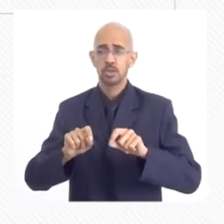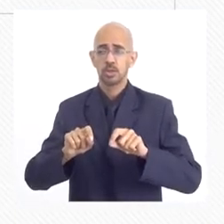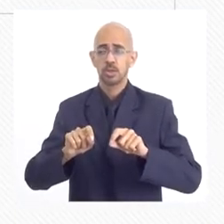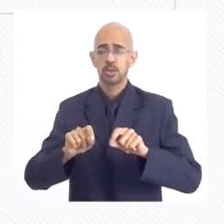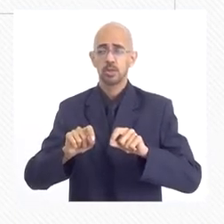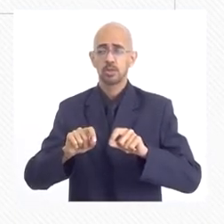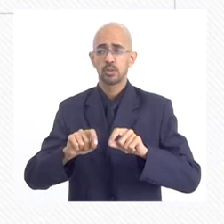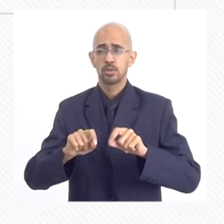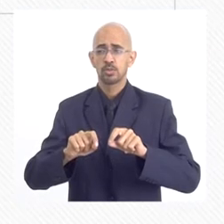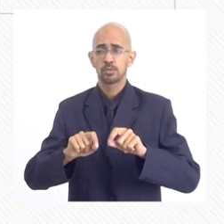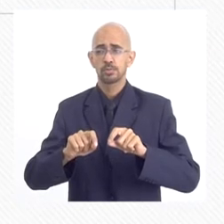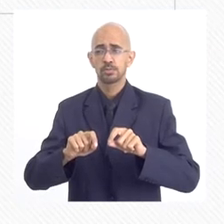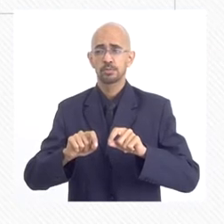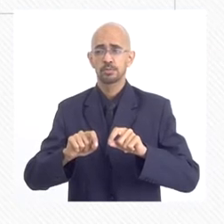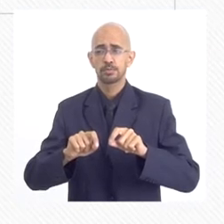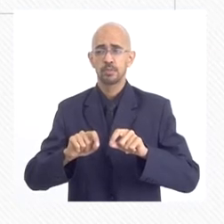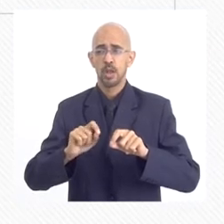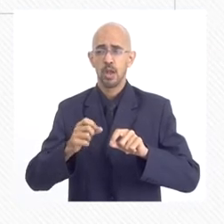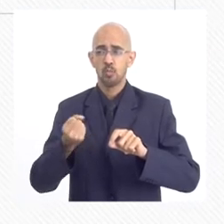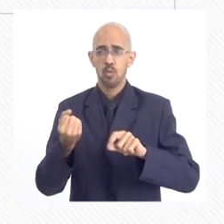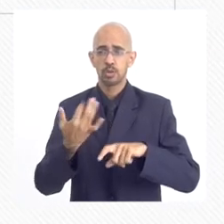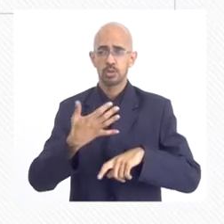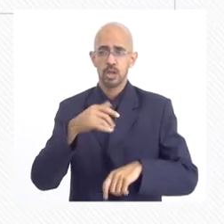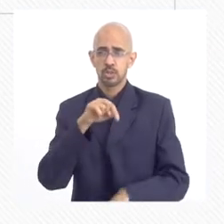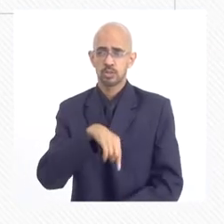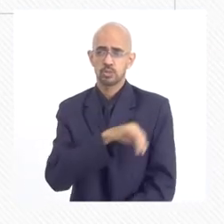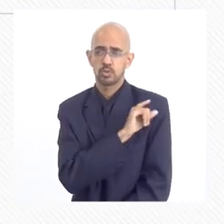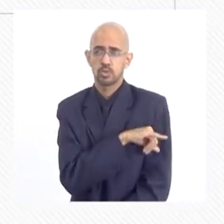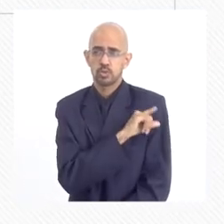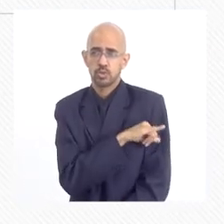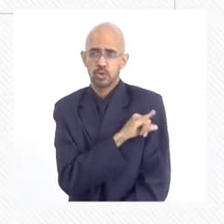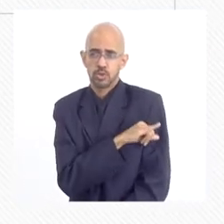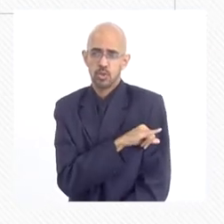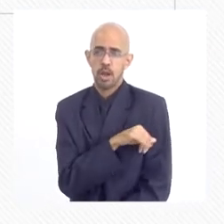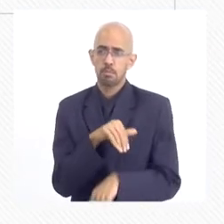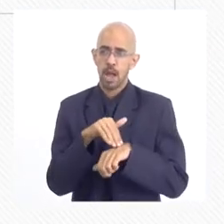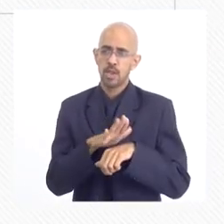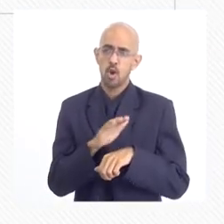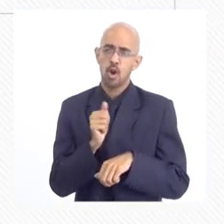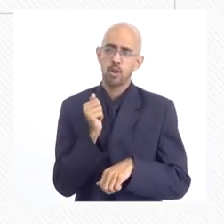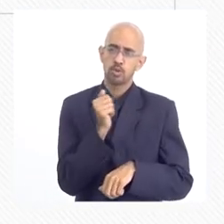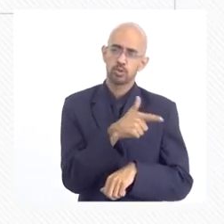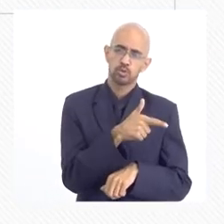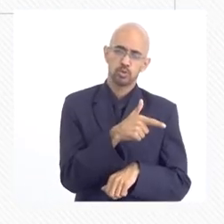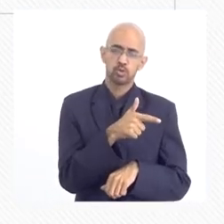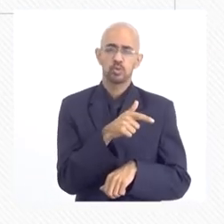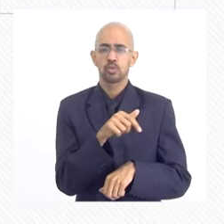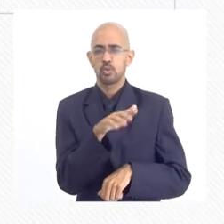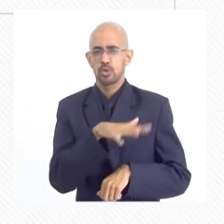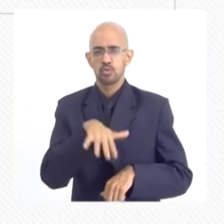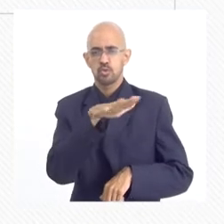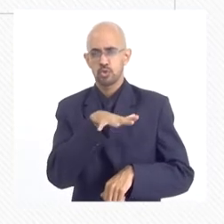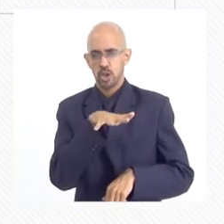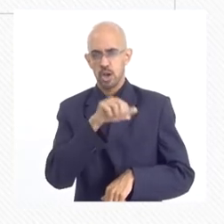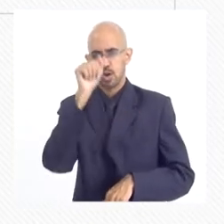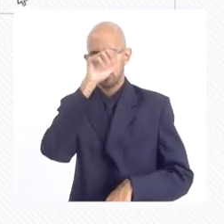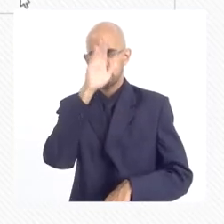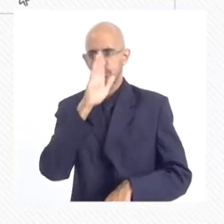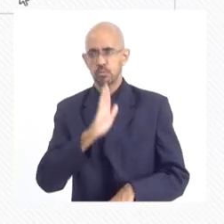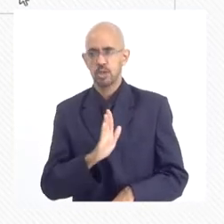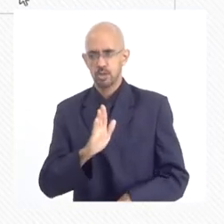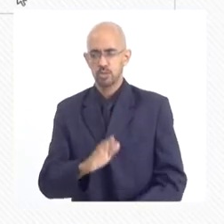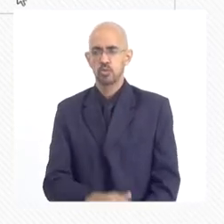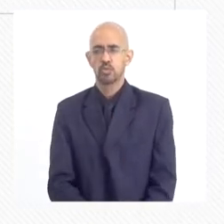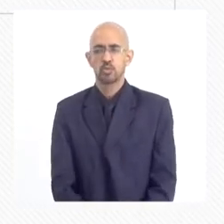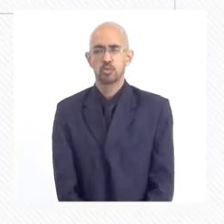nível do Rio de Janeiro é maior do que o nível da taxa de desemprego no país,